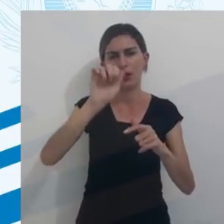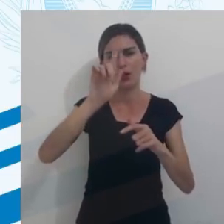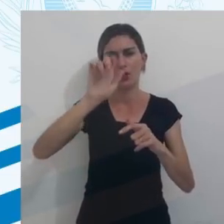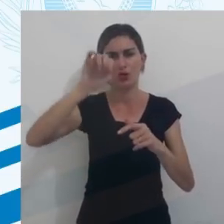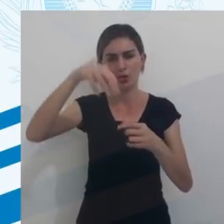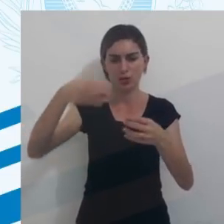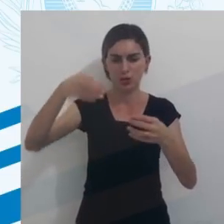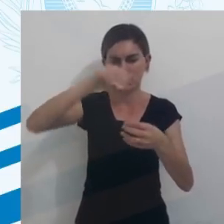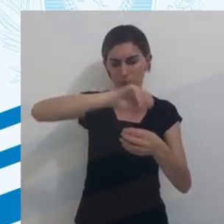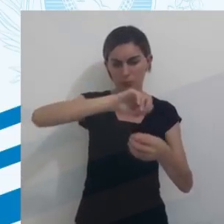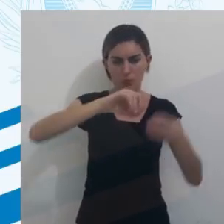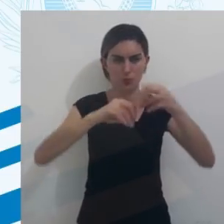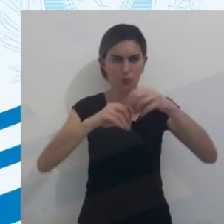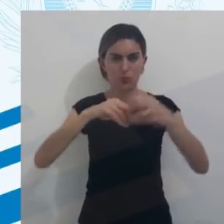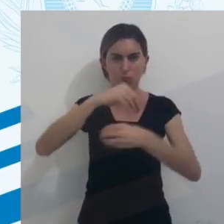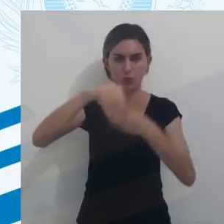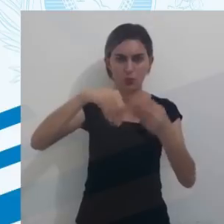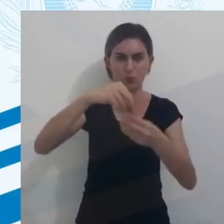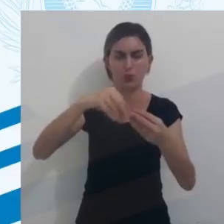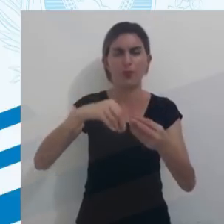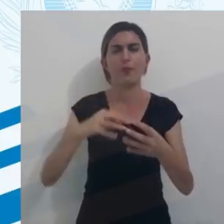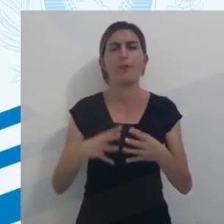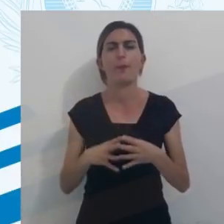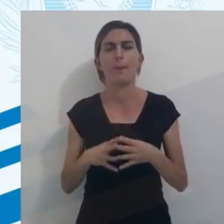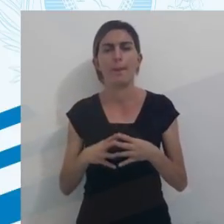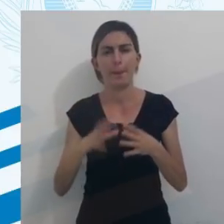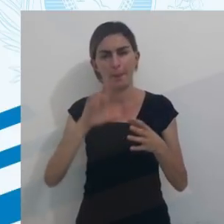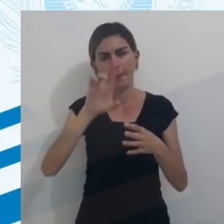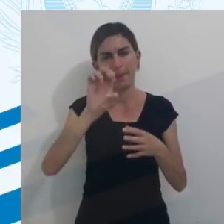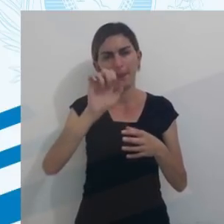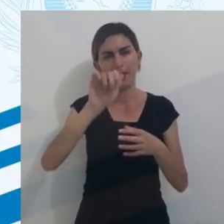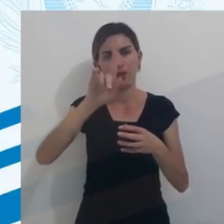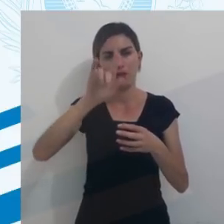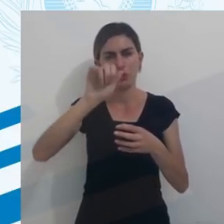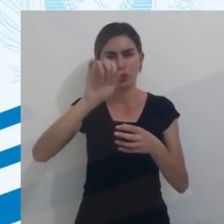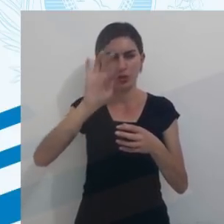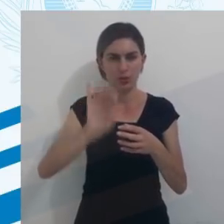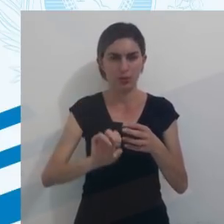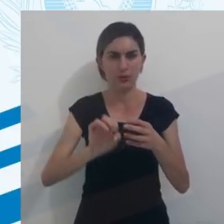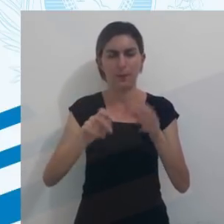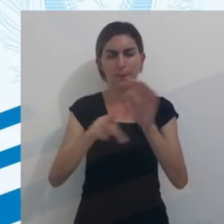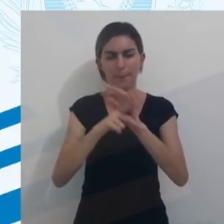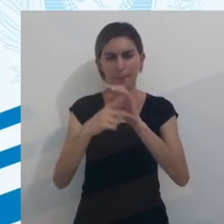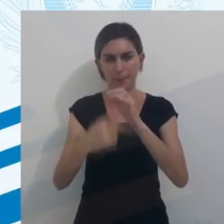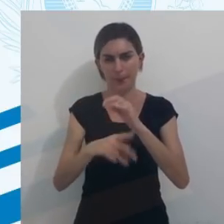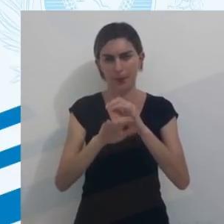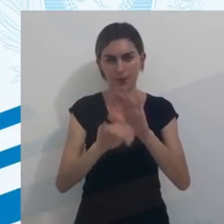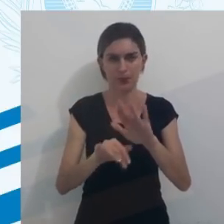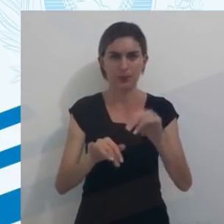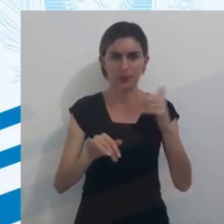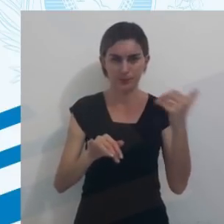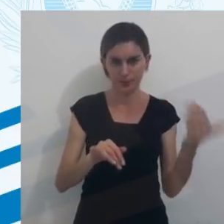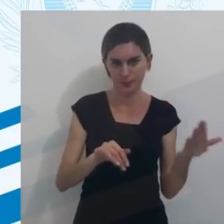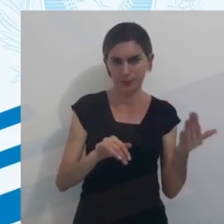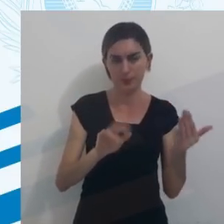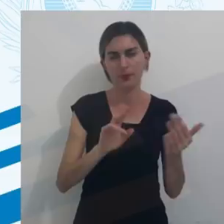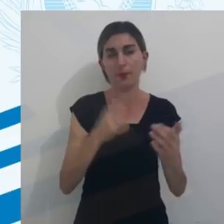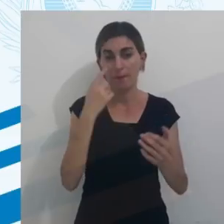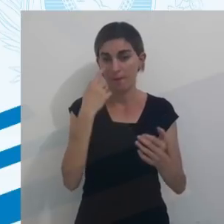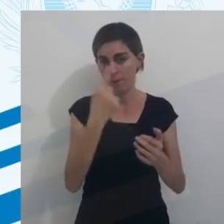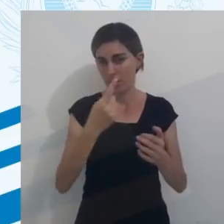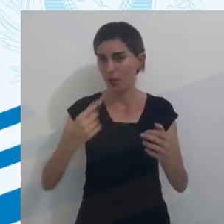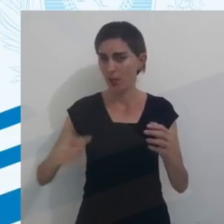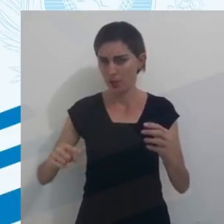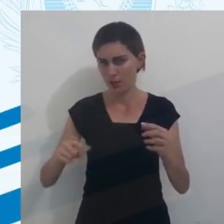e produto. Eu tenho aí os reagentes que estão na parte esquerda e veja que a seta está